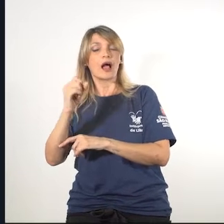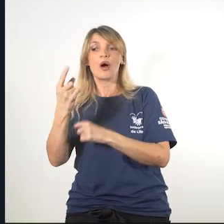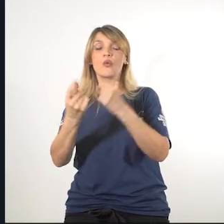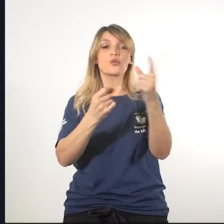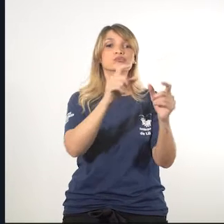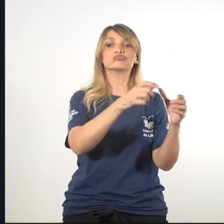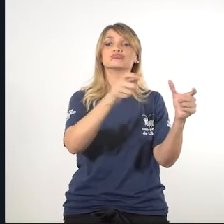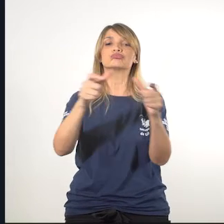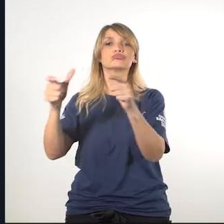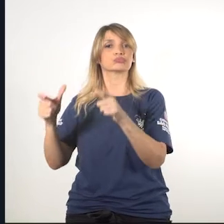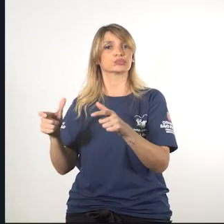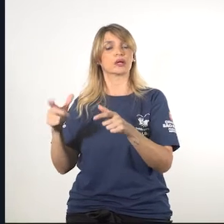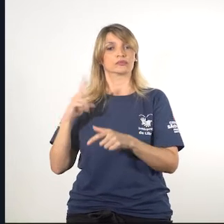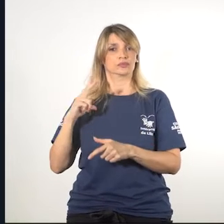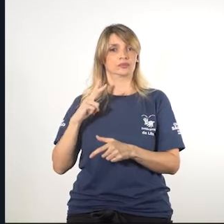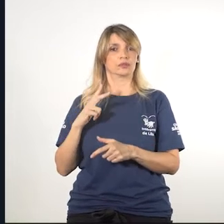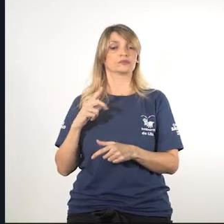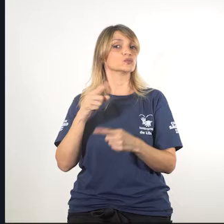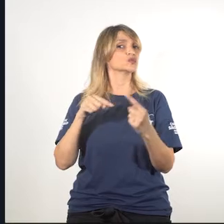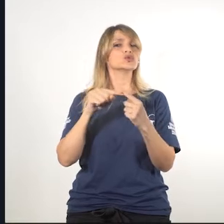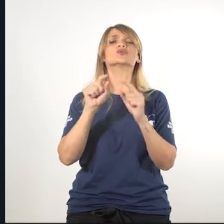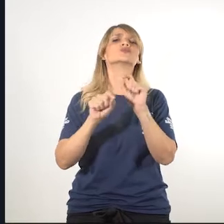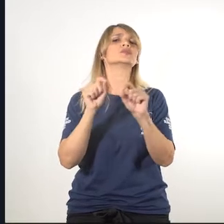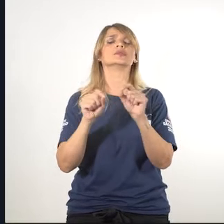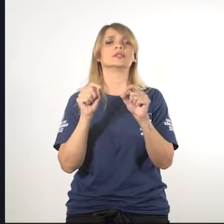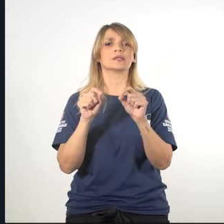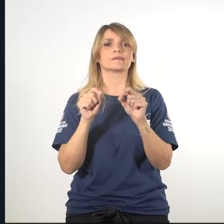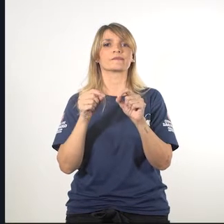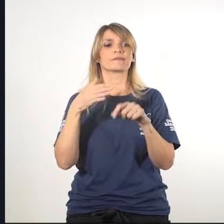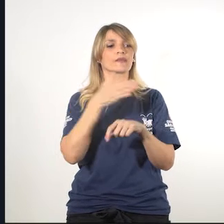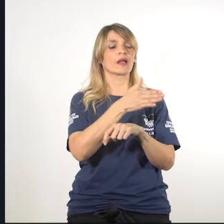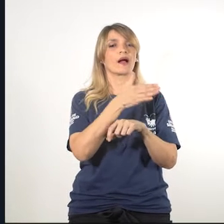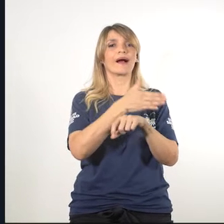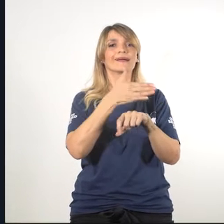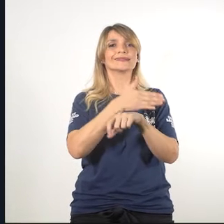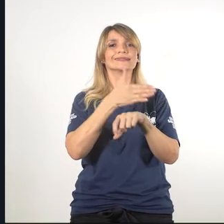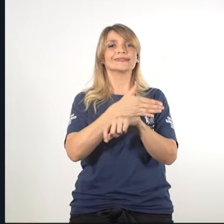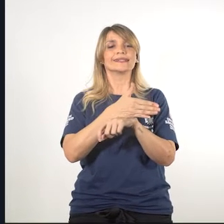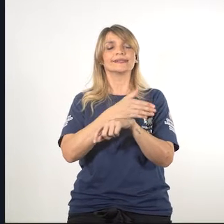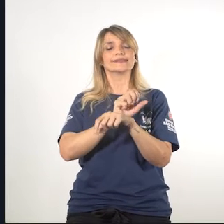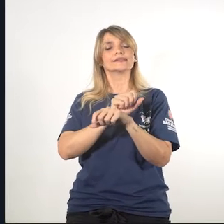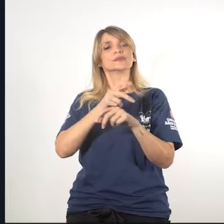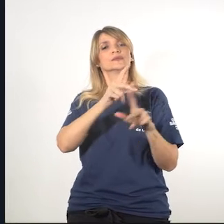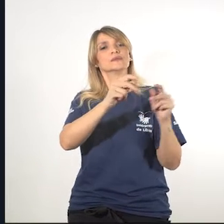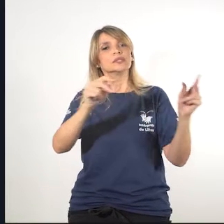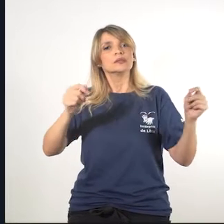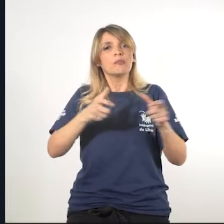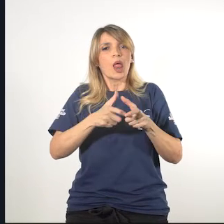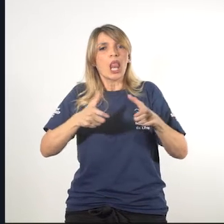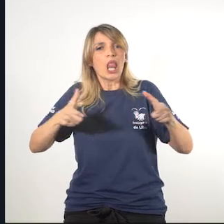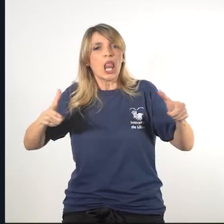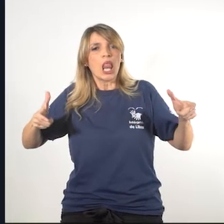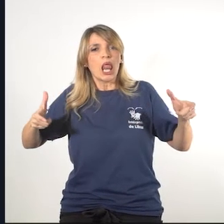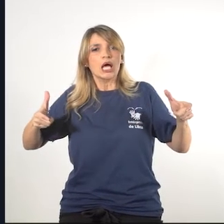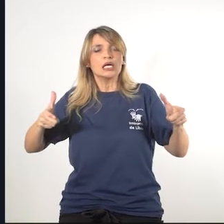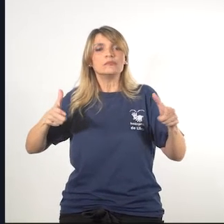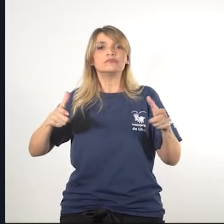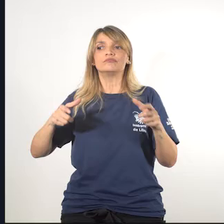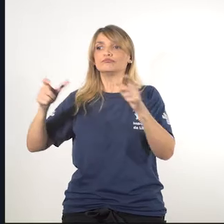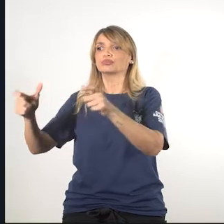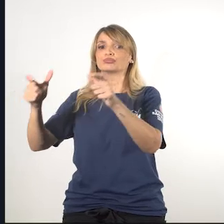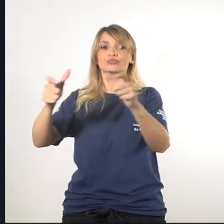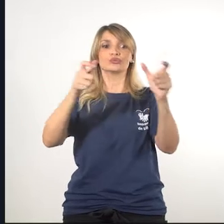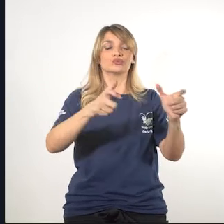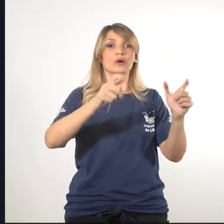privado. O objetivo nosso é ampliar o acesso à vacinação, dobrando o número de postos.